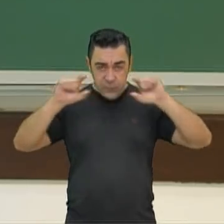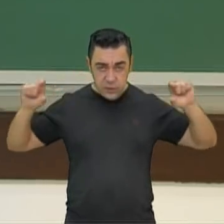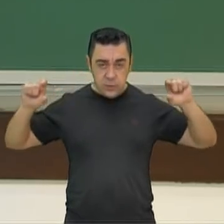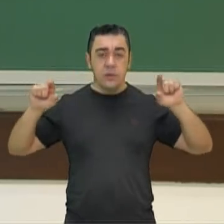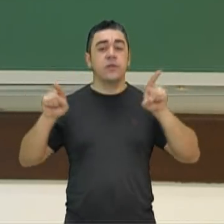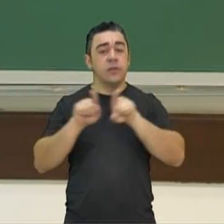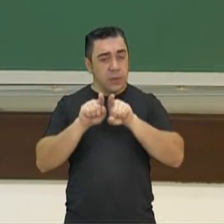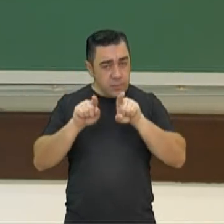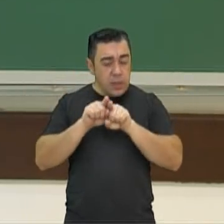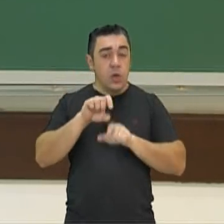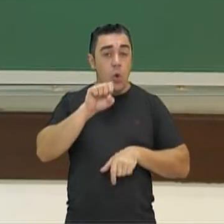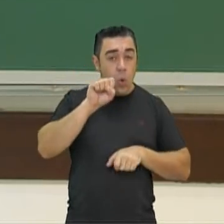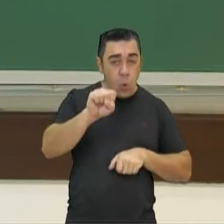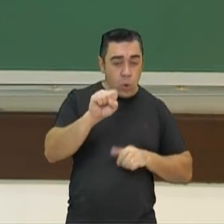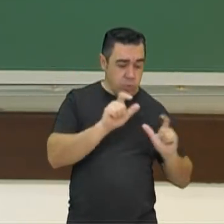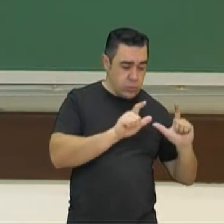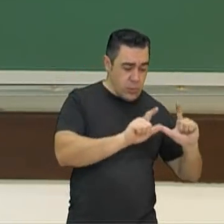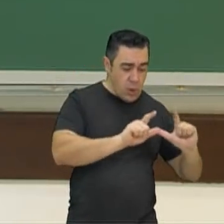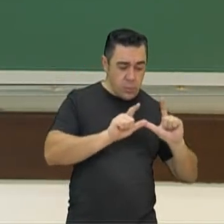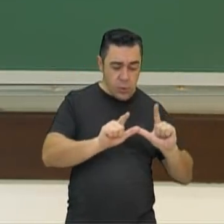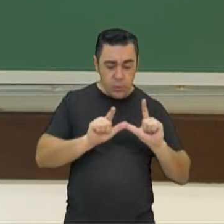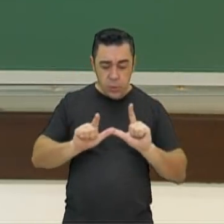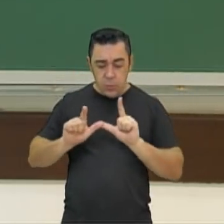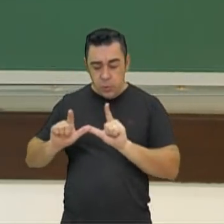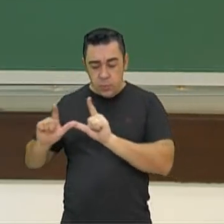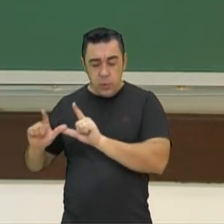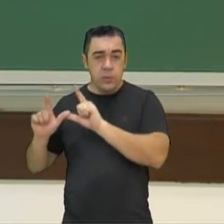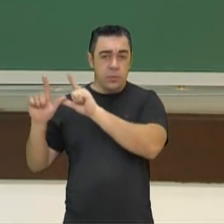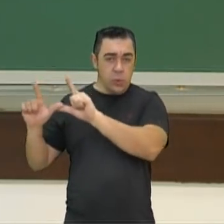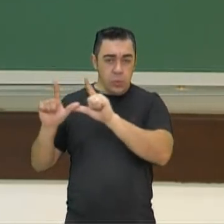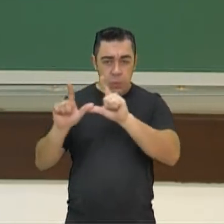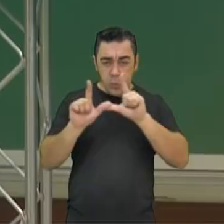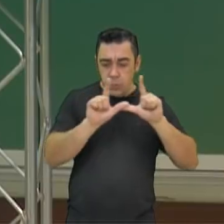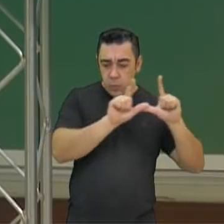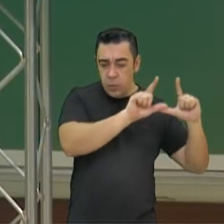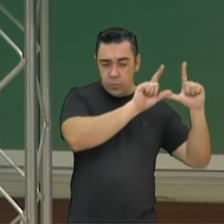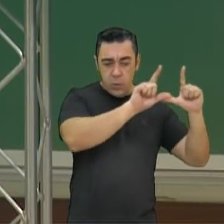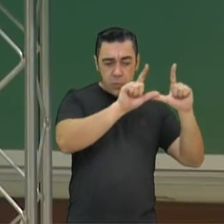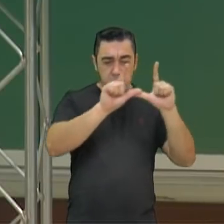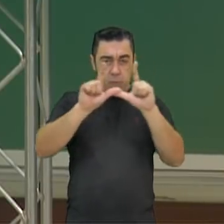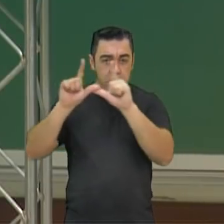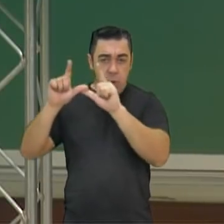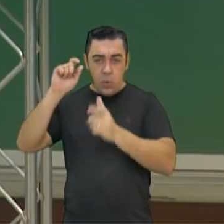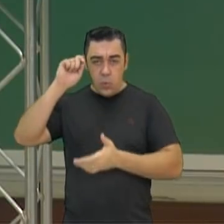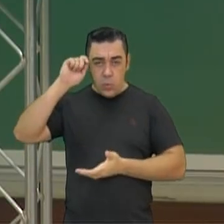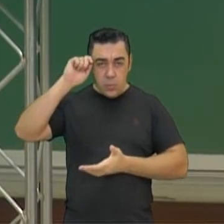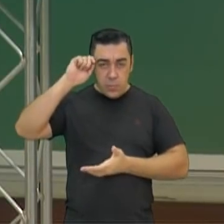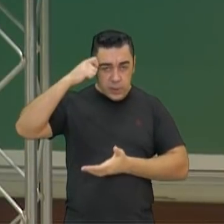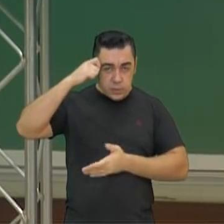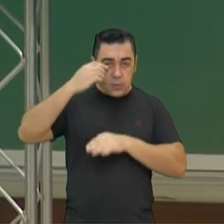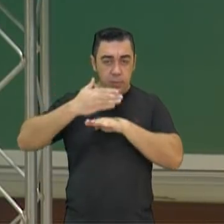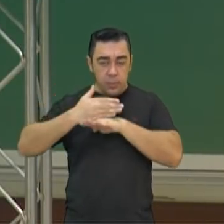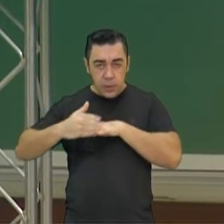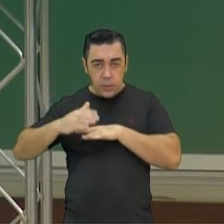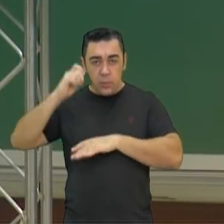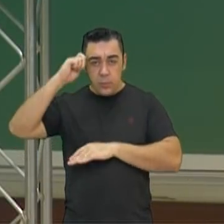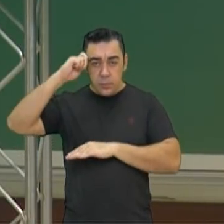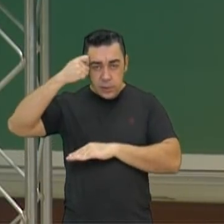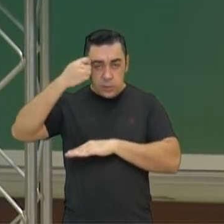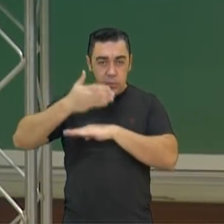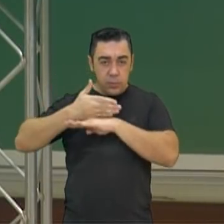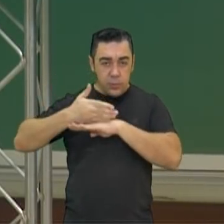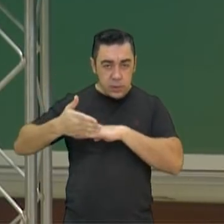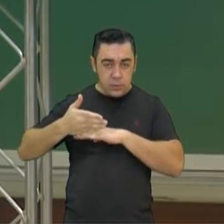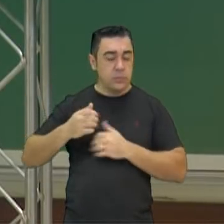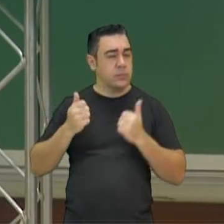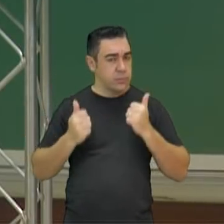casas horizontais agora, né? Brancas e pretas. Então, ela é de ladinho, né? Você olhando de frente fica de ladinho. Branca, preta, da